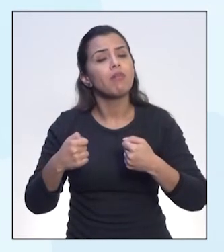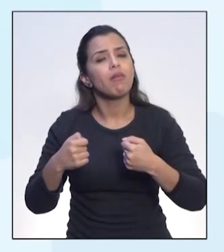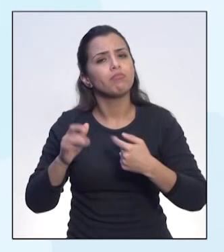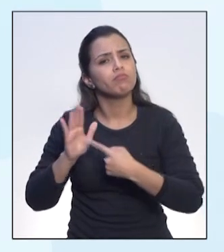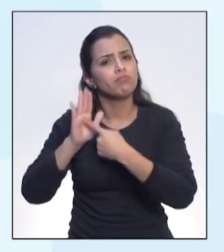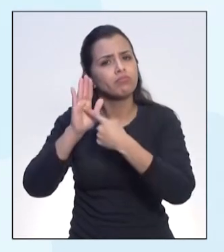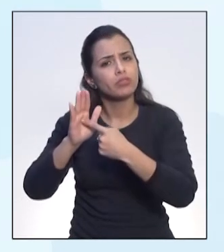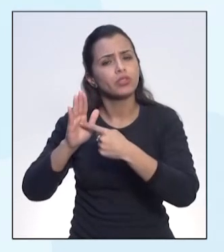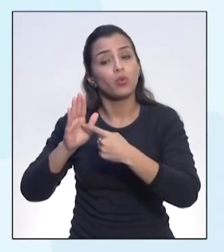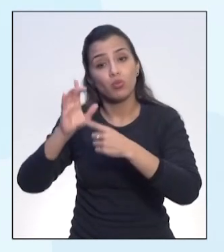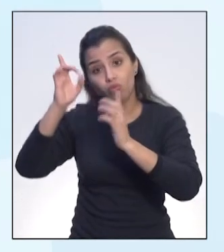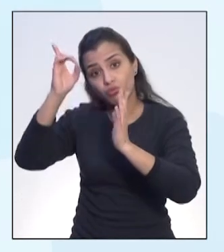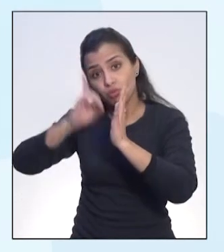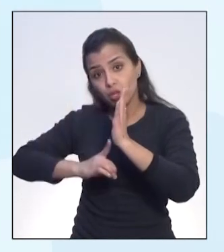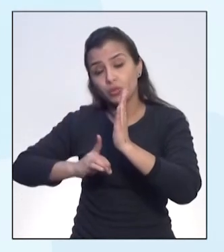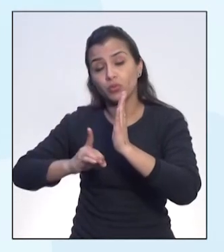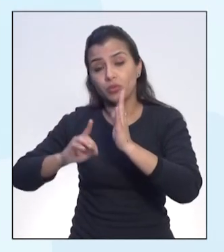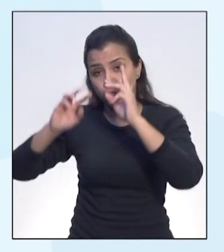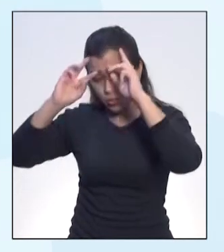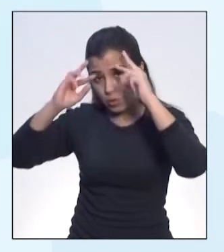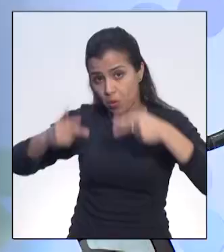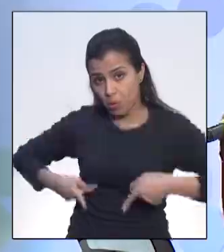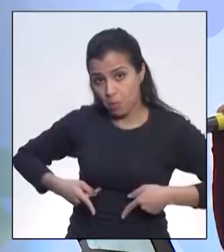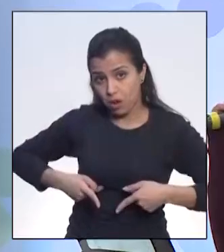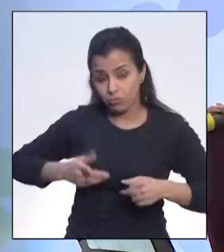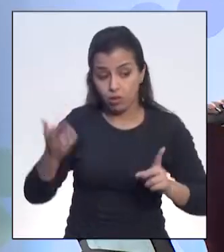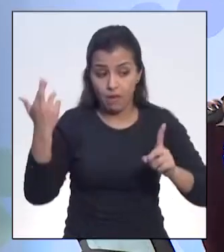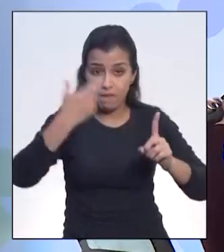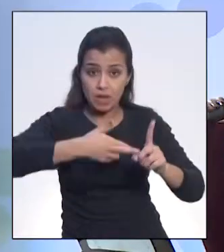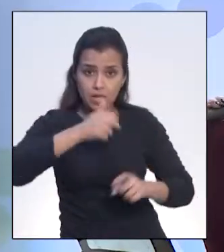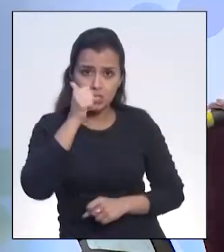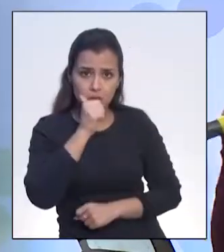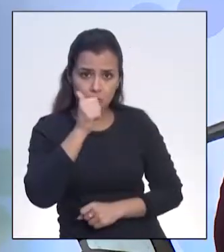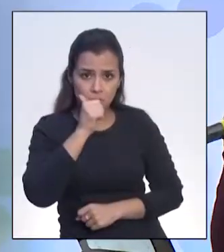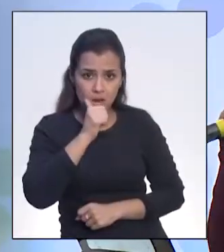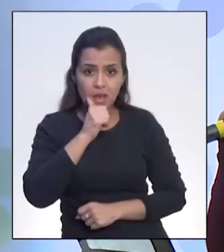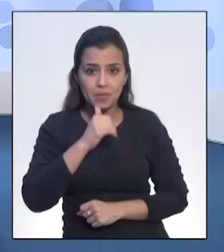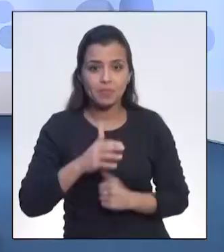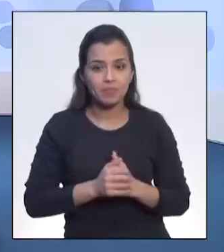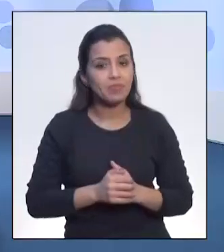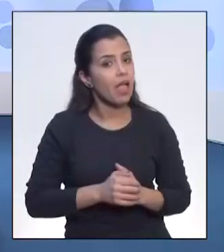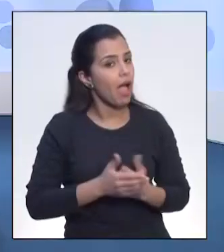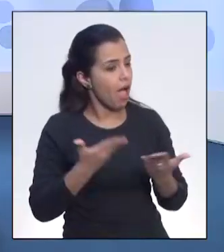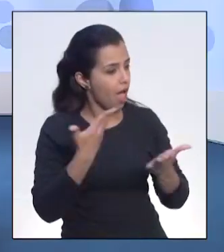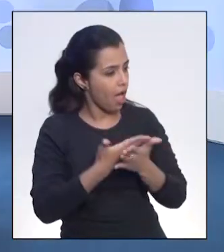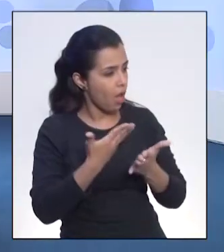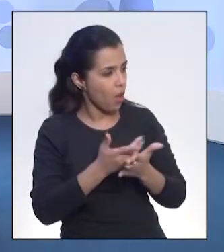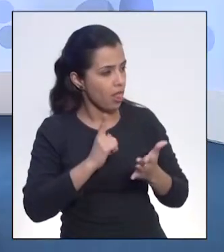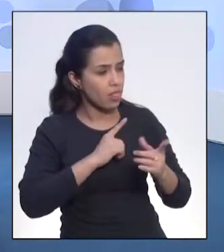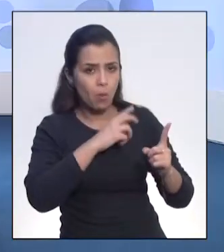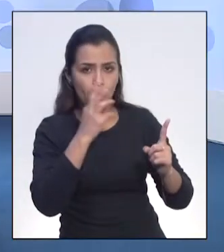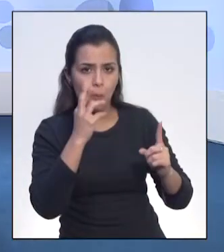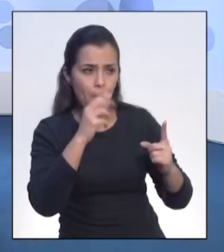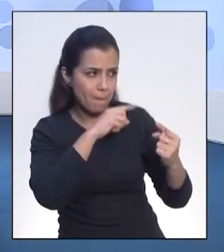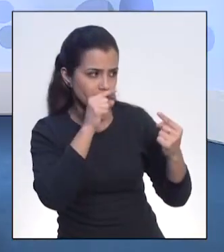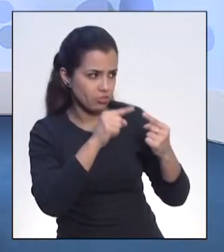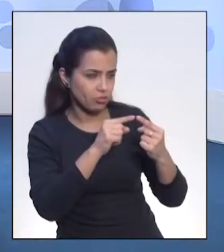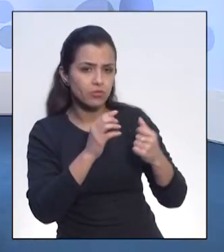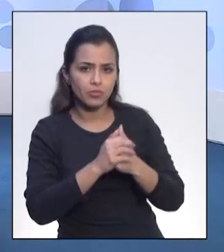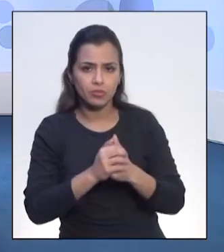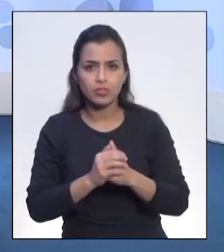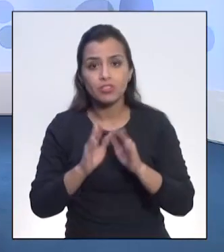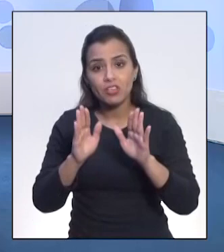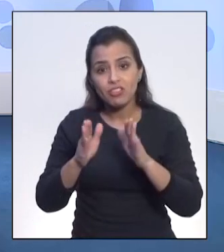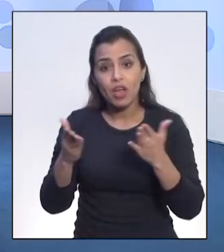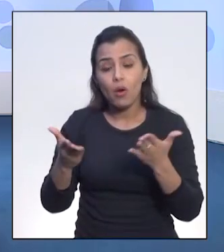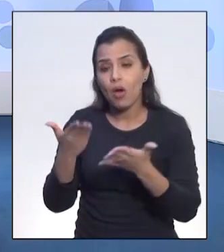de direitos humanos relacionados à mulher. Essa aula ela teve esse objetivo, né, Fabi? Exatamente. Gente, a gente tem aí 40